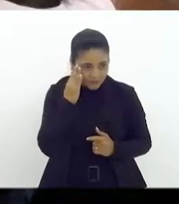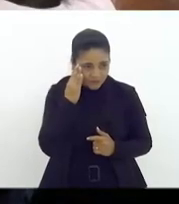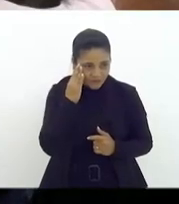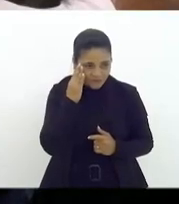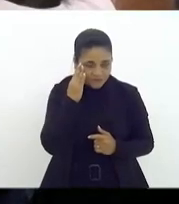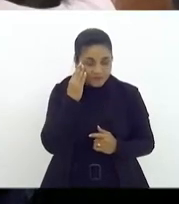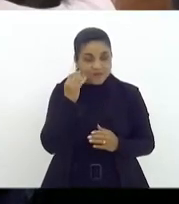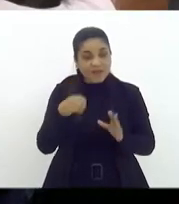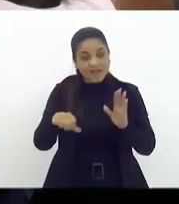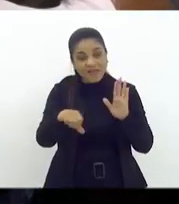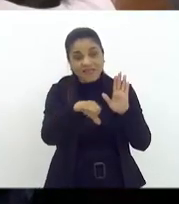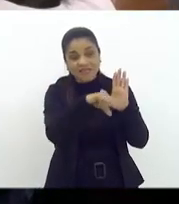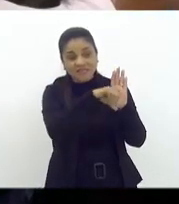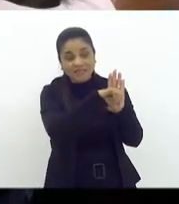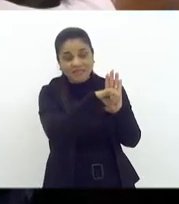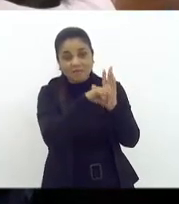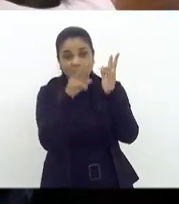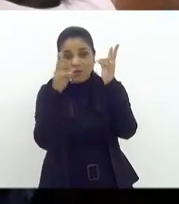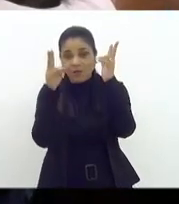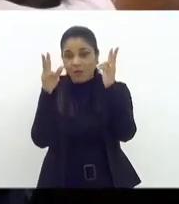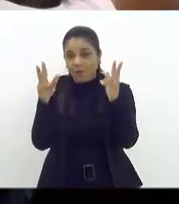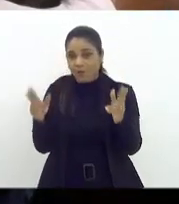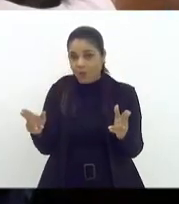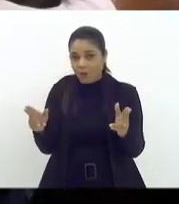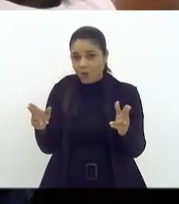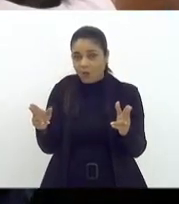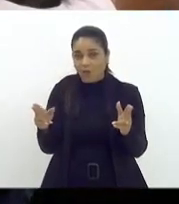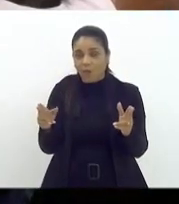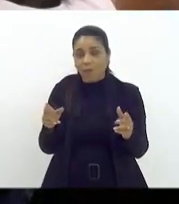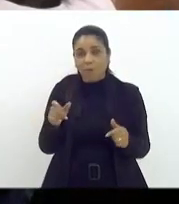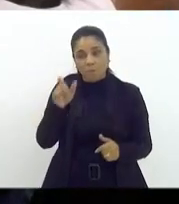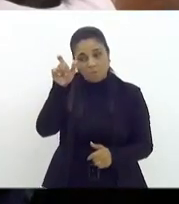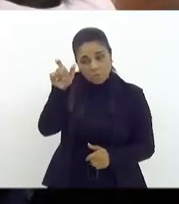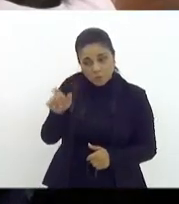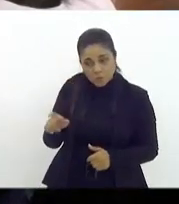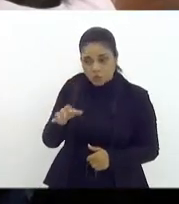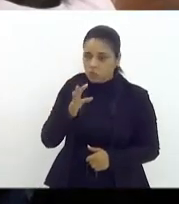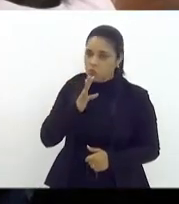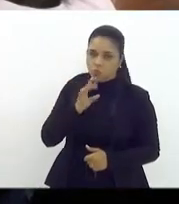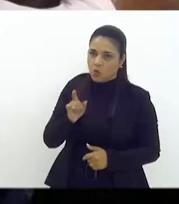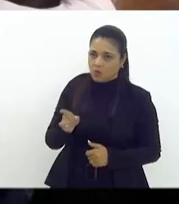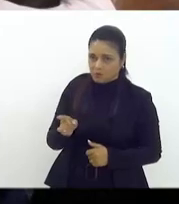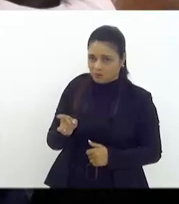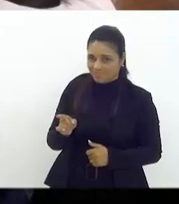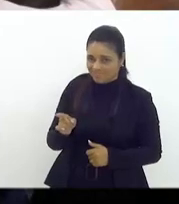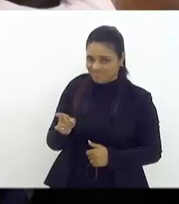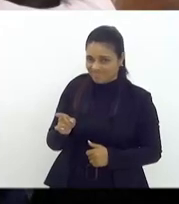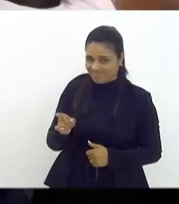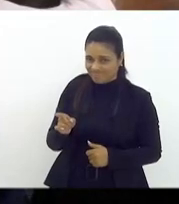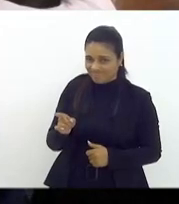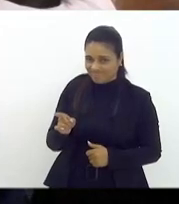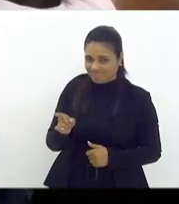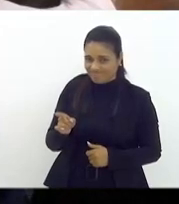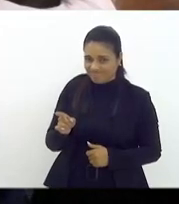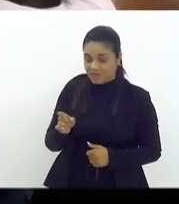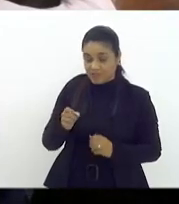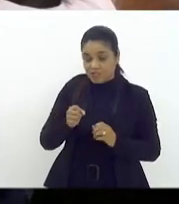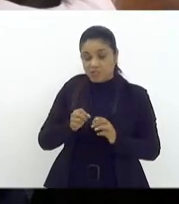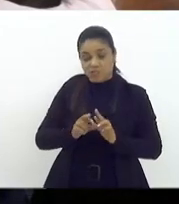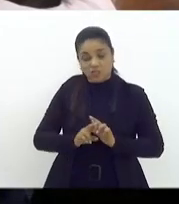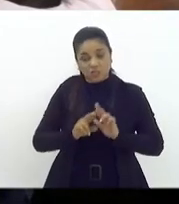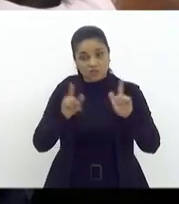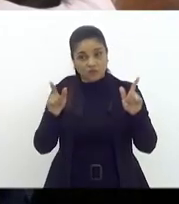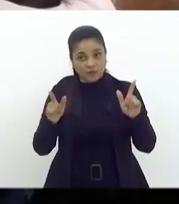dos crimes porque homens são cometidos pessoas que eu não conheço então eu poder diferenciar